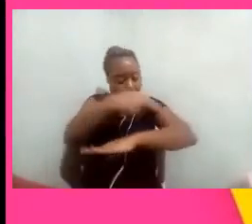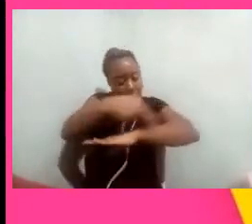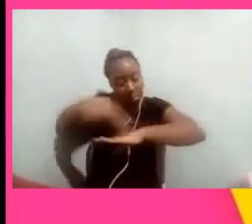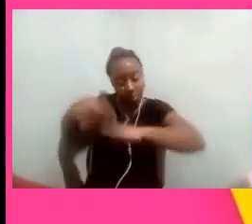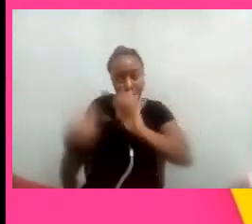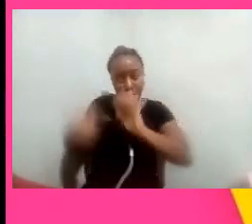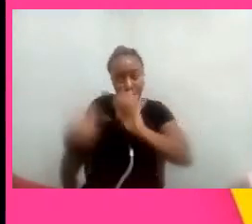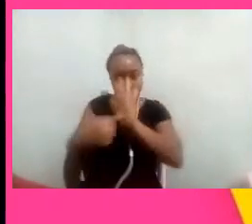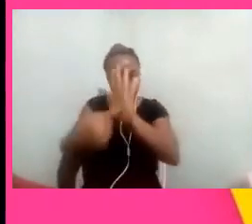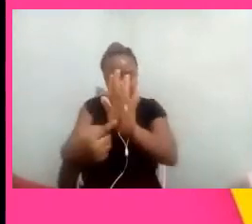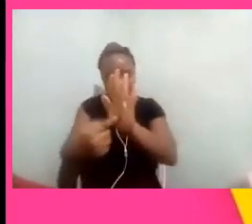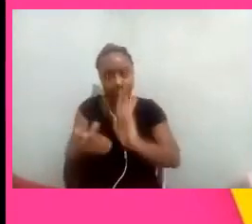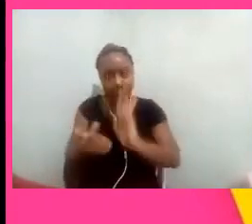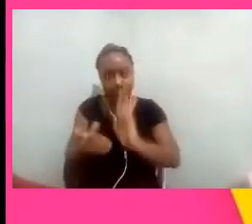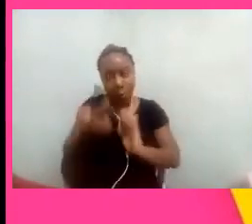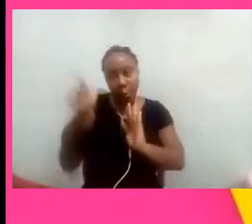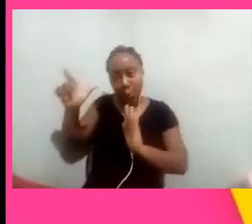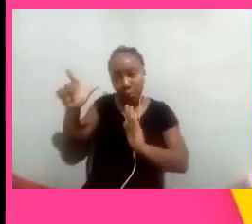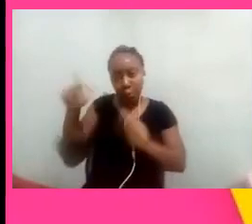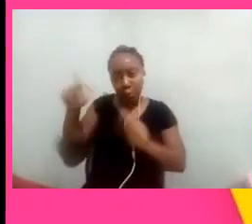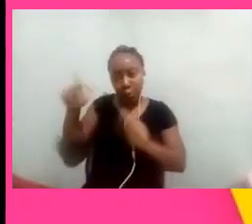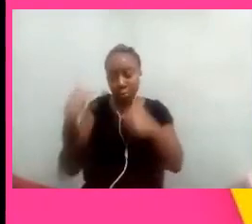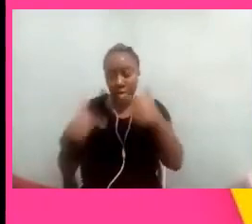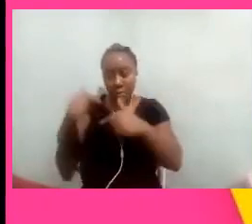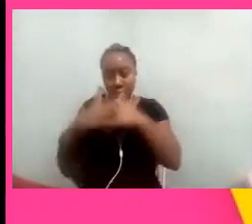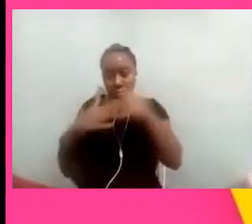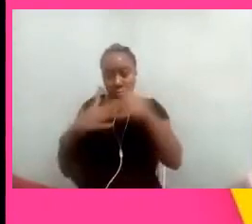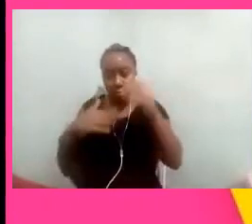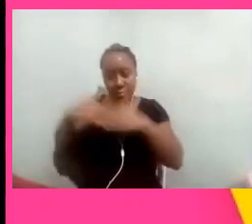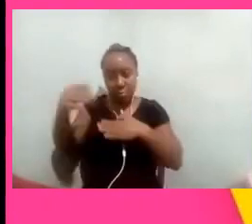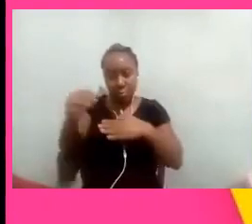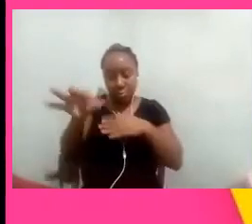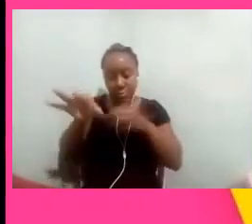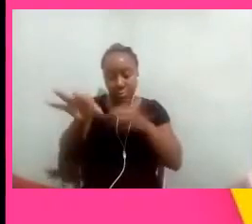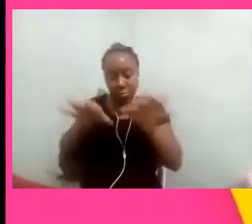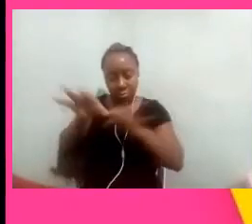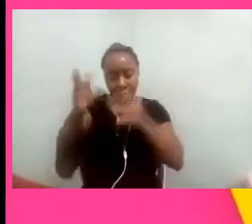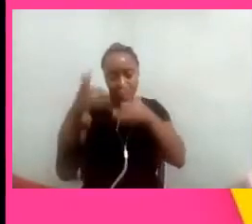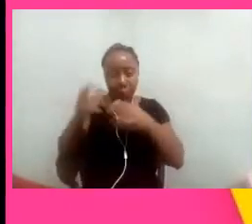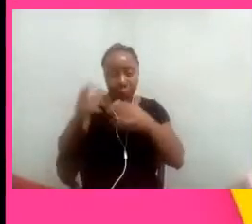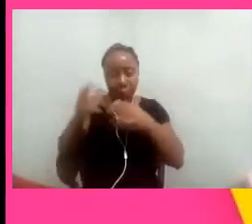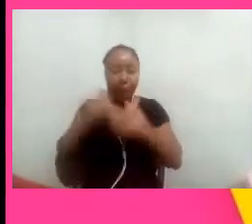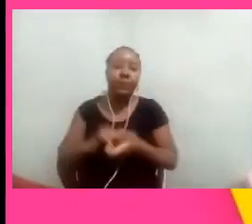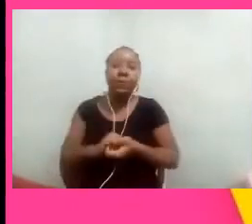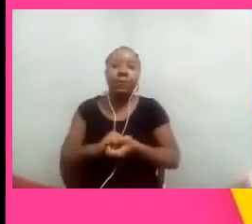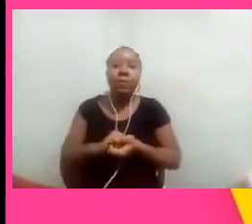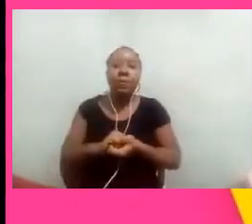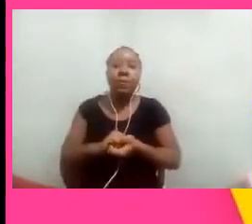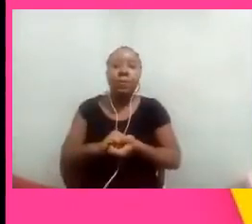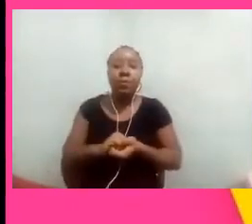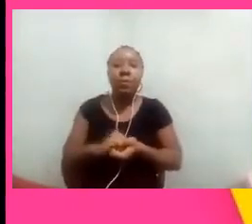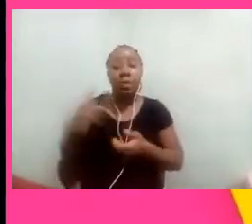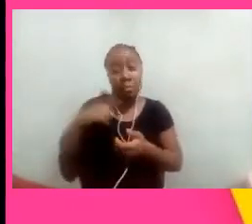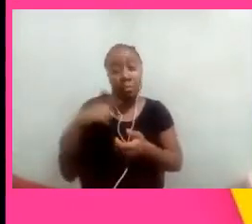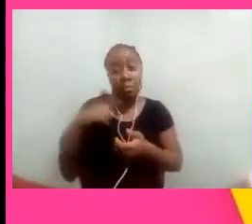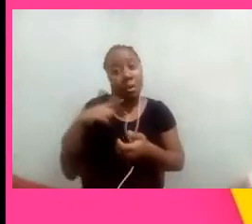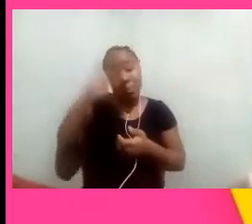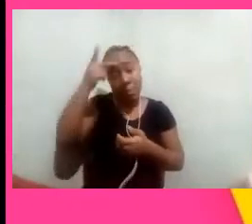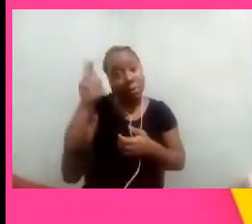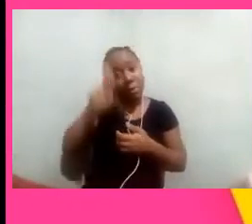até um outro trabalho que eu fiz usando a mesma técnica. Ó, tem usuário de Linux aí, muito bom.